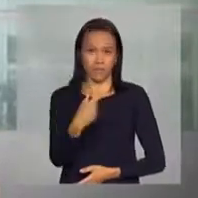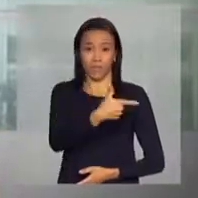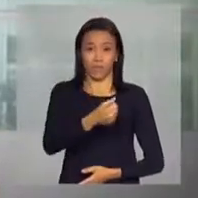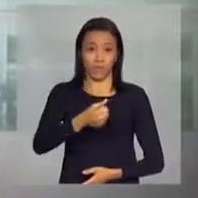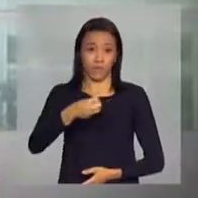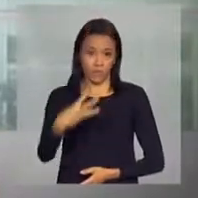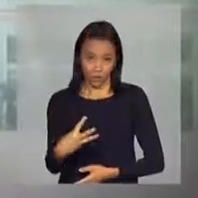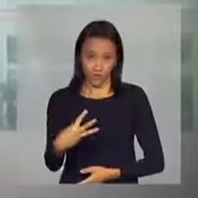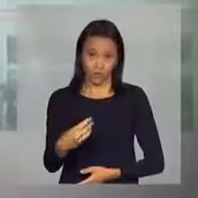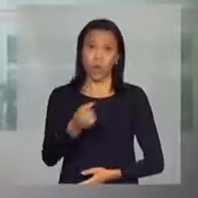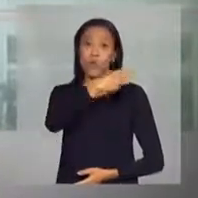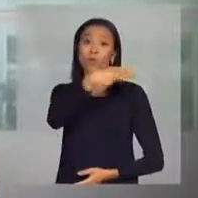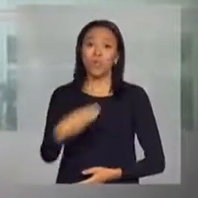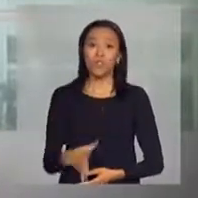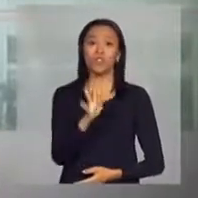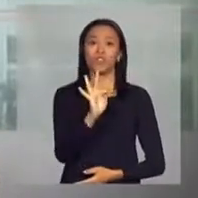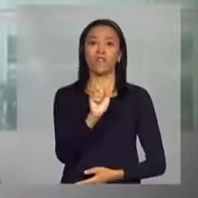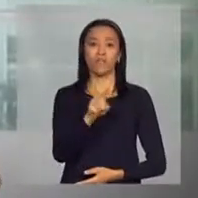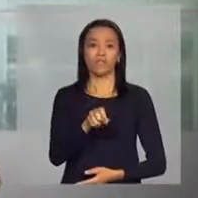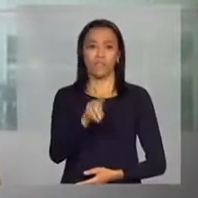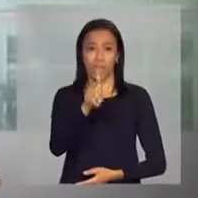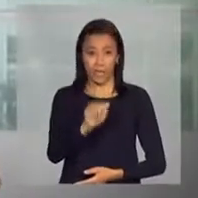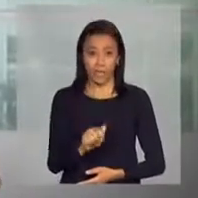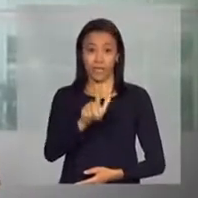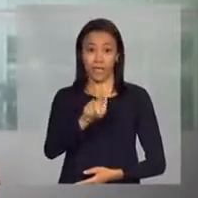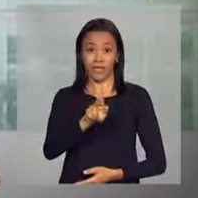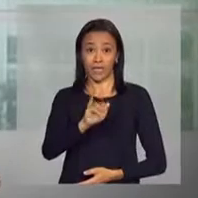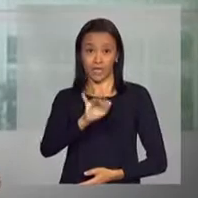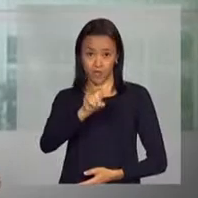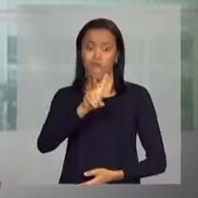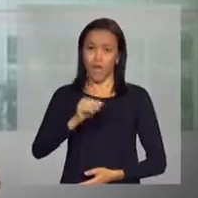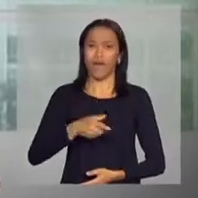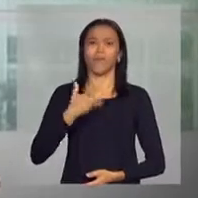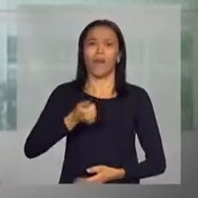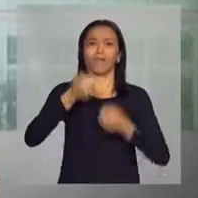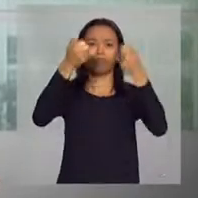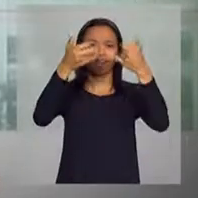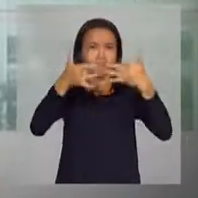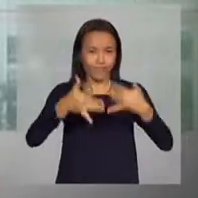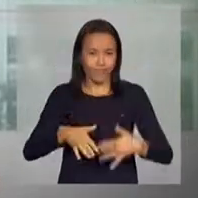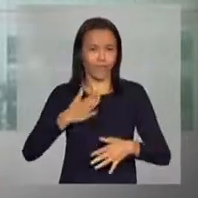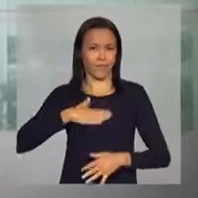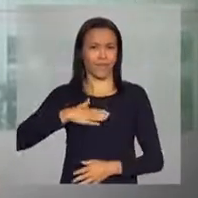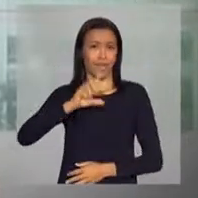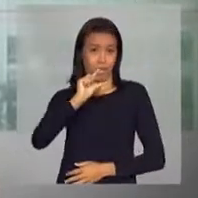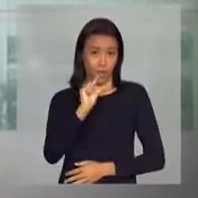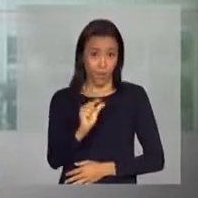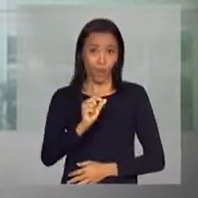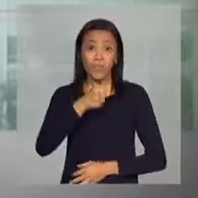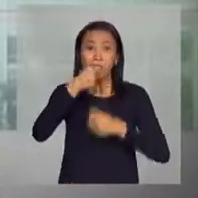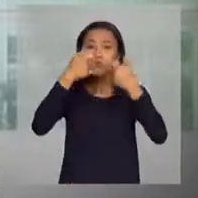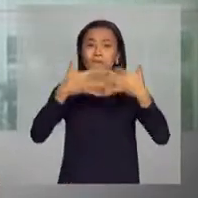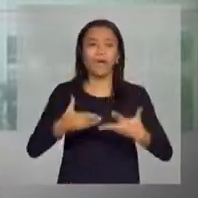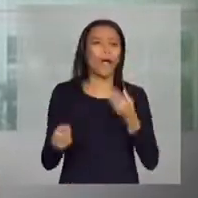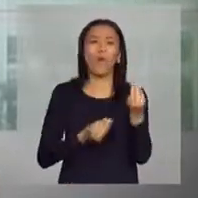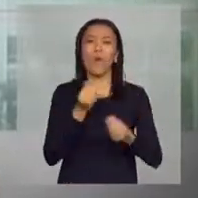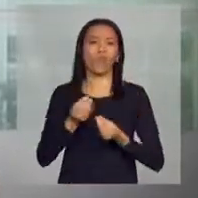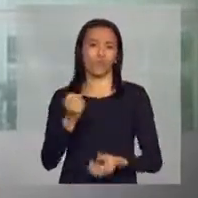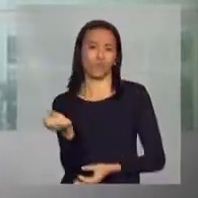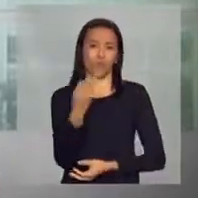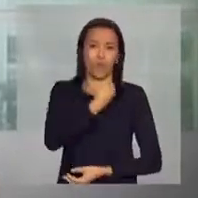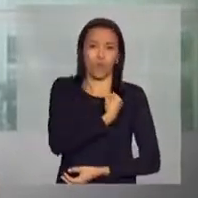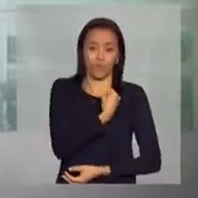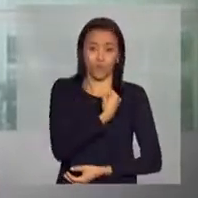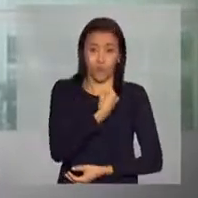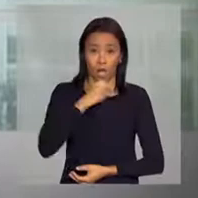de 2013. O ministro da Fazenda, Guido Mantega, vai dar uma entrevista coletiva daqui a pouco para comentar os novos números.